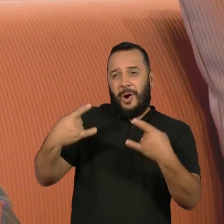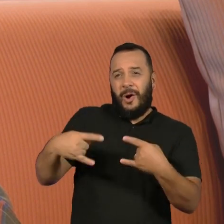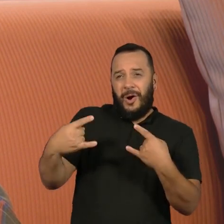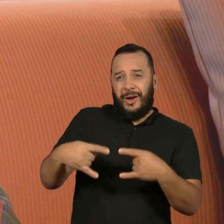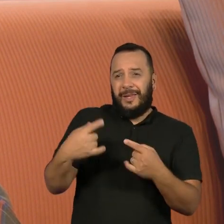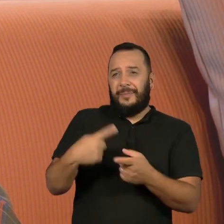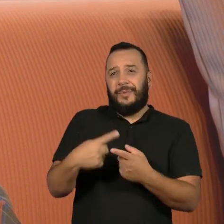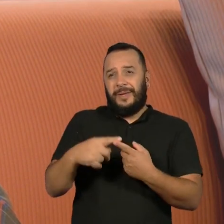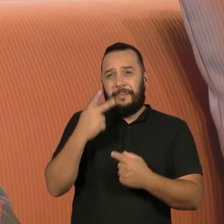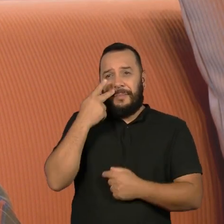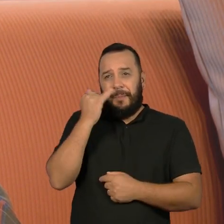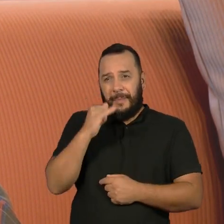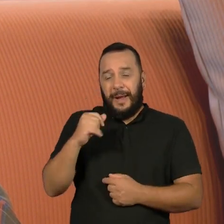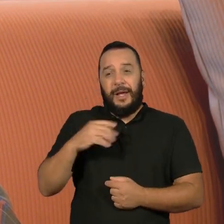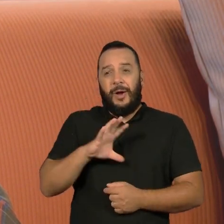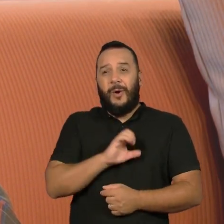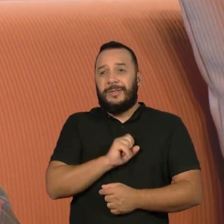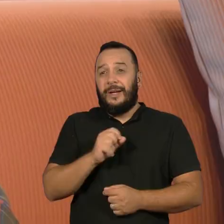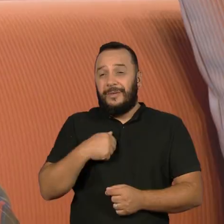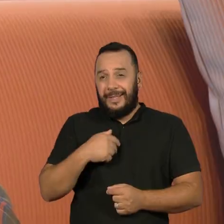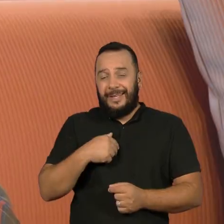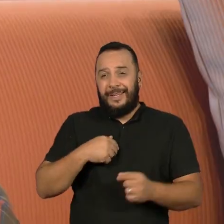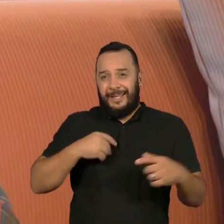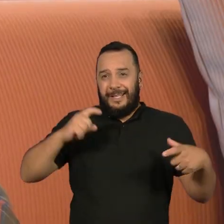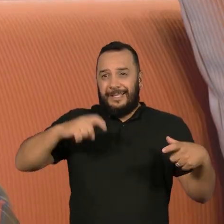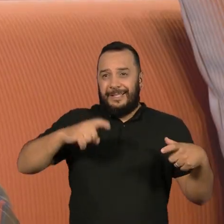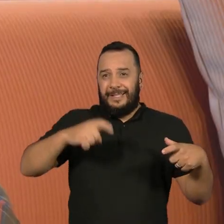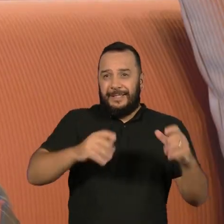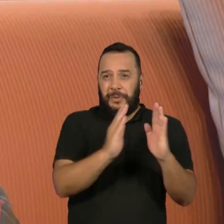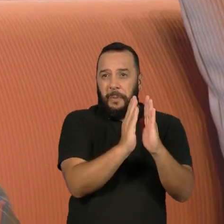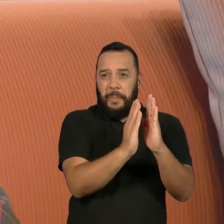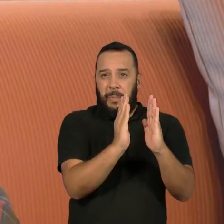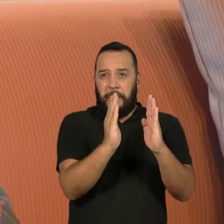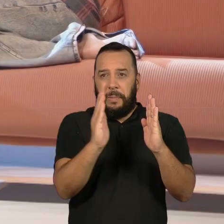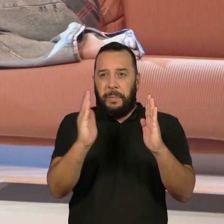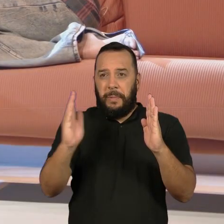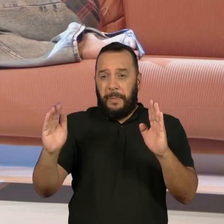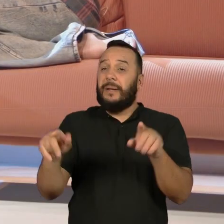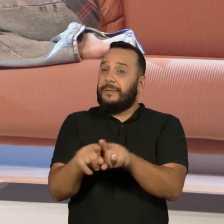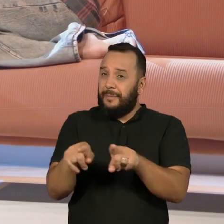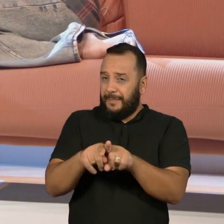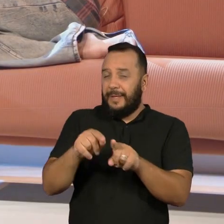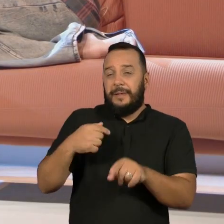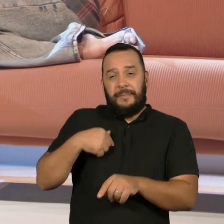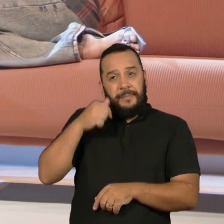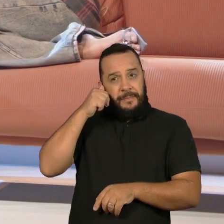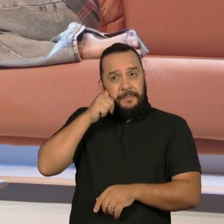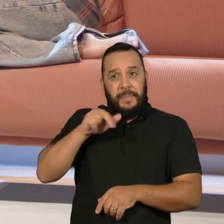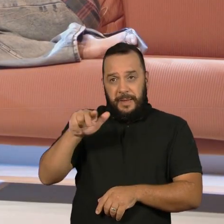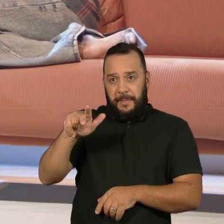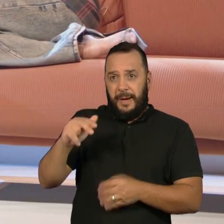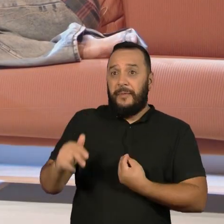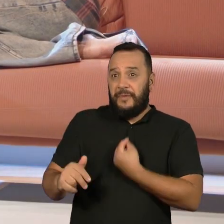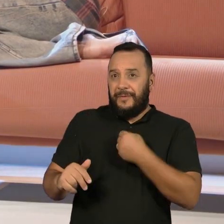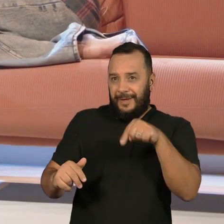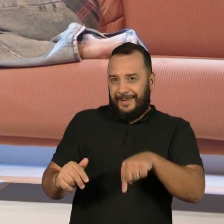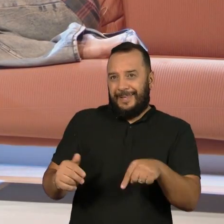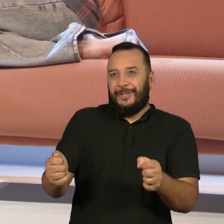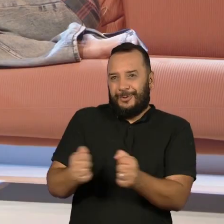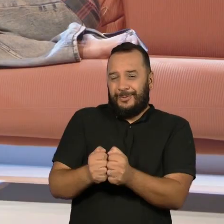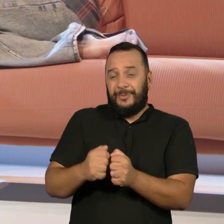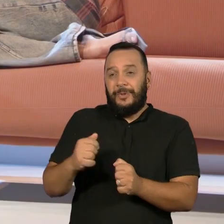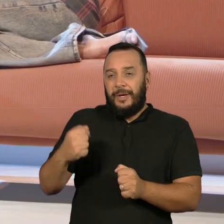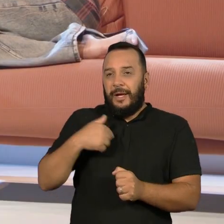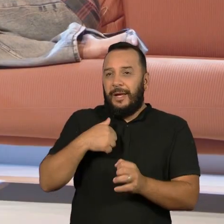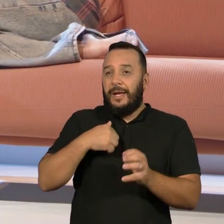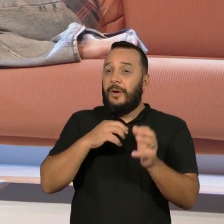ele colecionava disco. Meu pai, eu me lembro quando a gente era criança, minha irmã está até aqui na plateia, quantas vezes a gente foi dormir